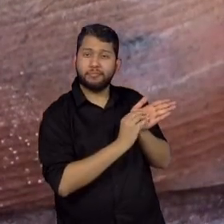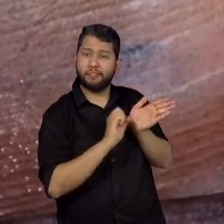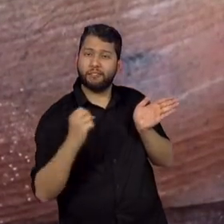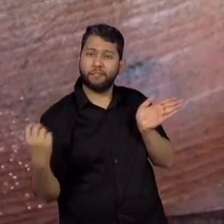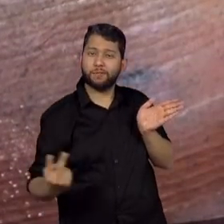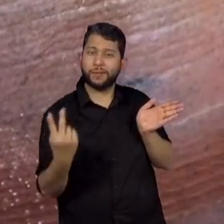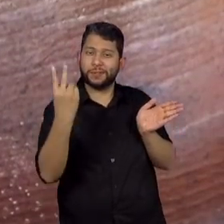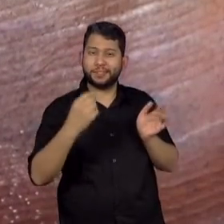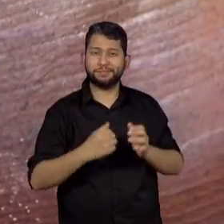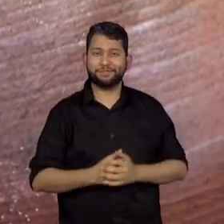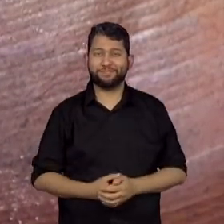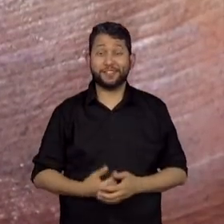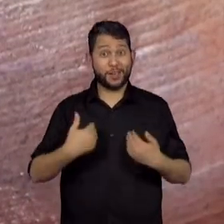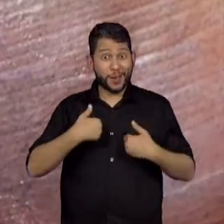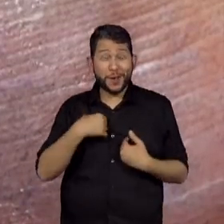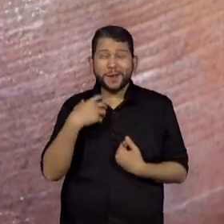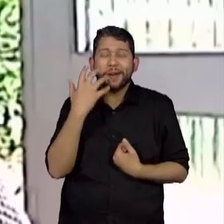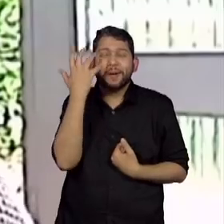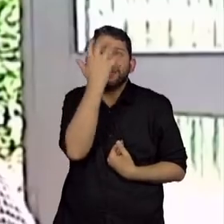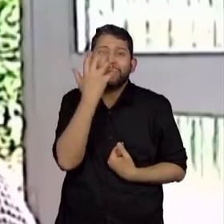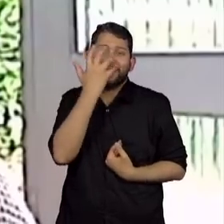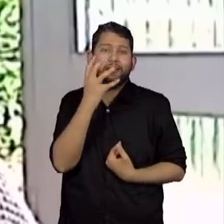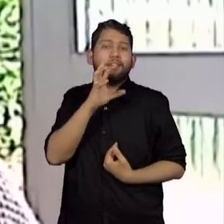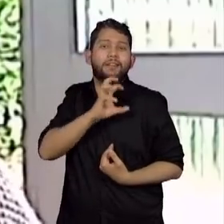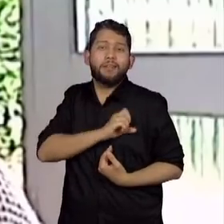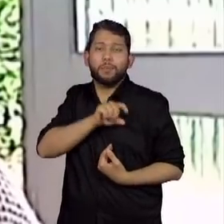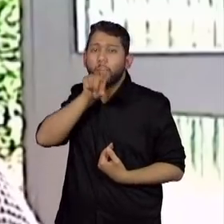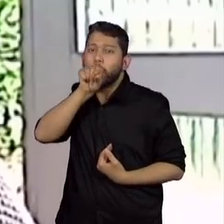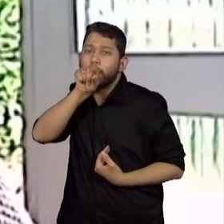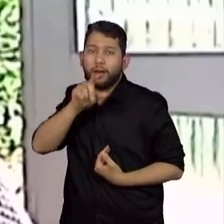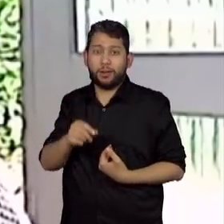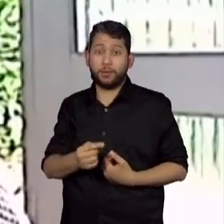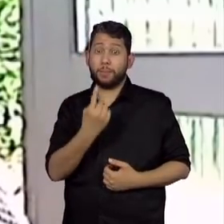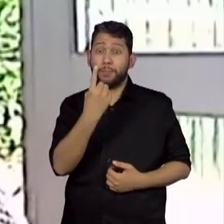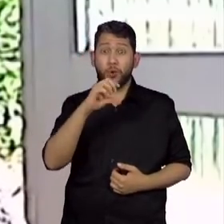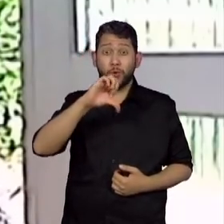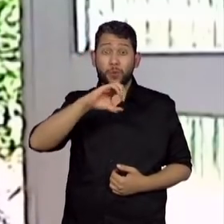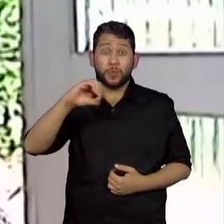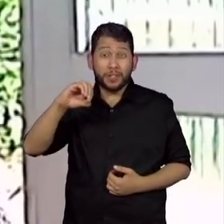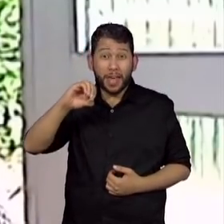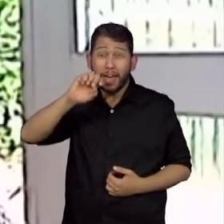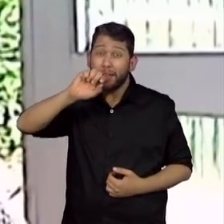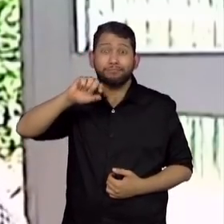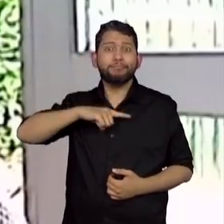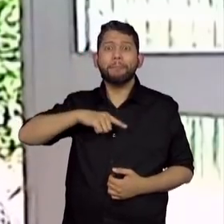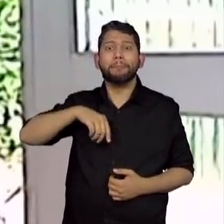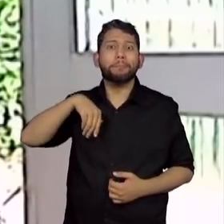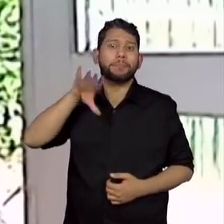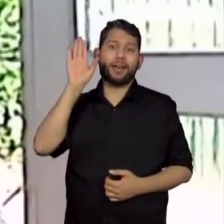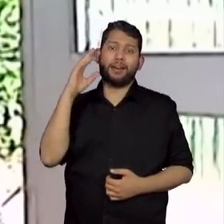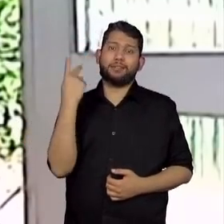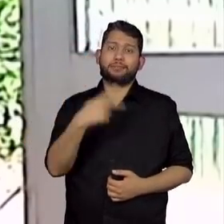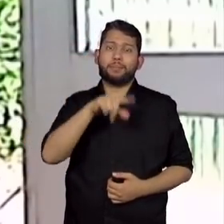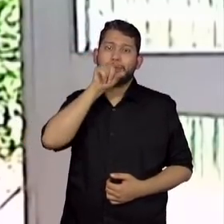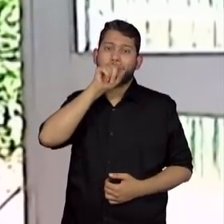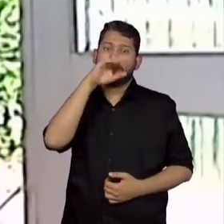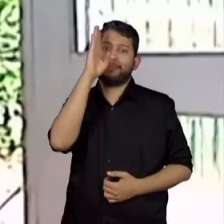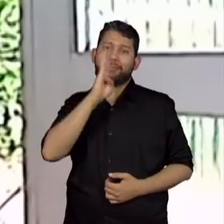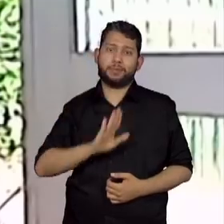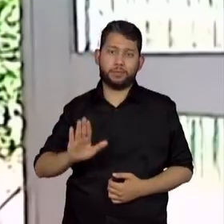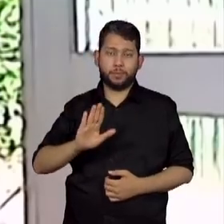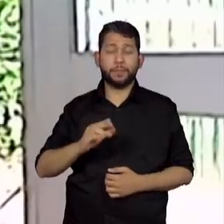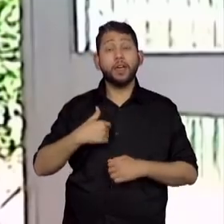Sou apaixonada por pássaros. No Brasil a gente tem mais de 1.900 espécies, né? E a minha intenção, através